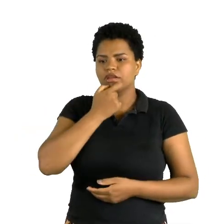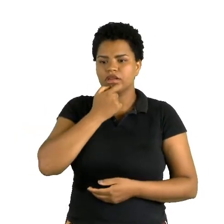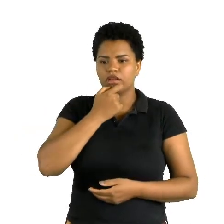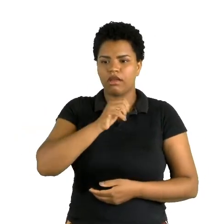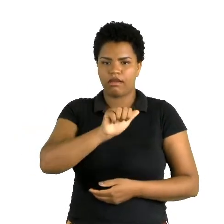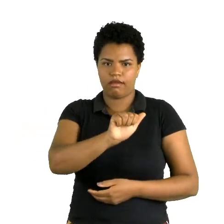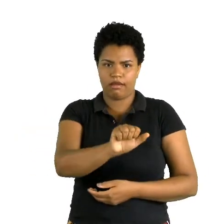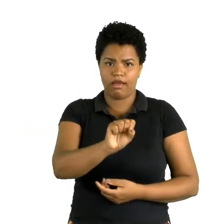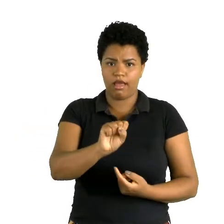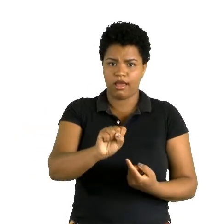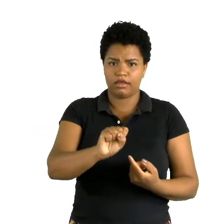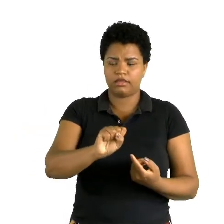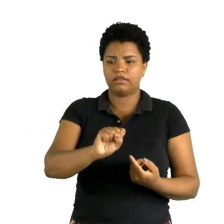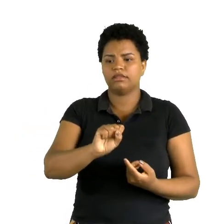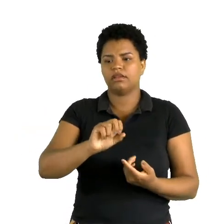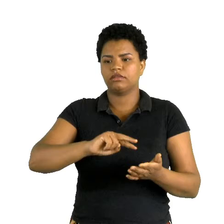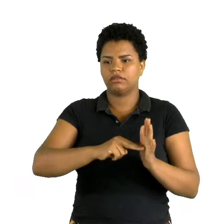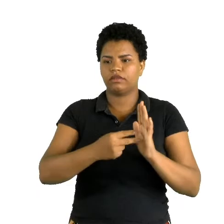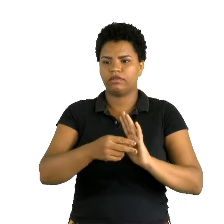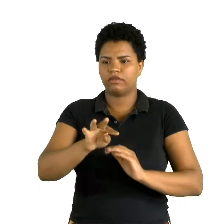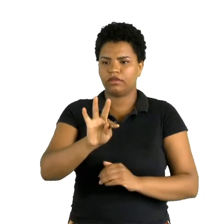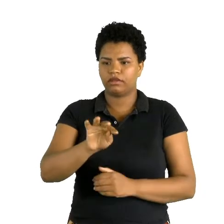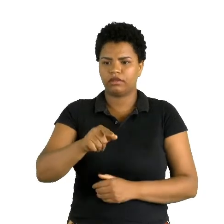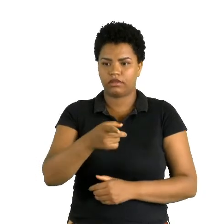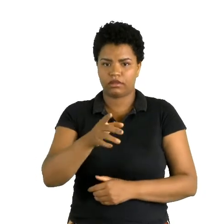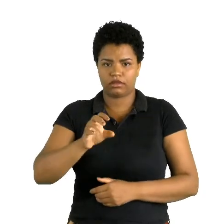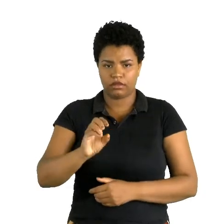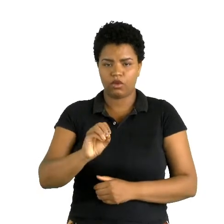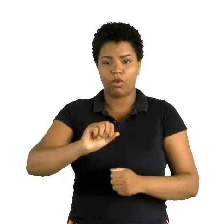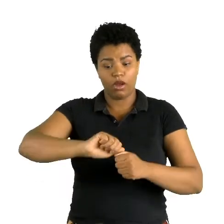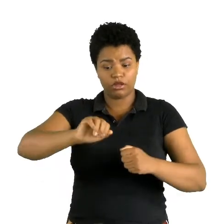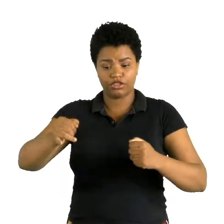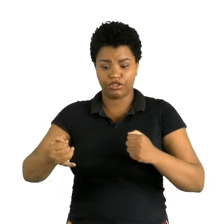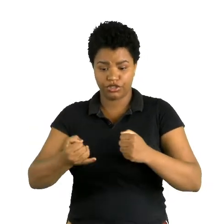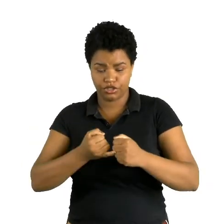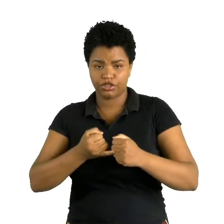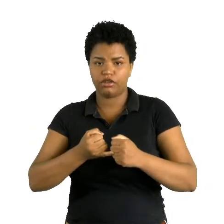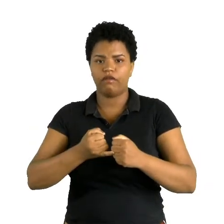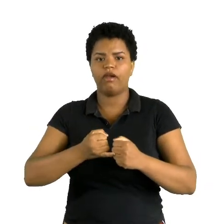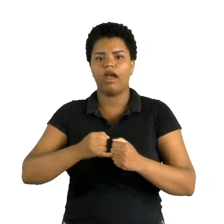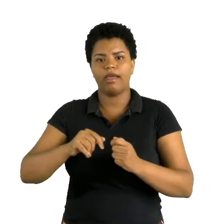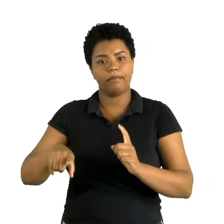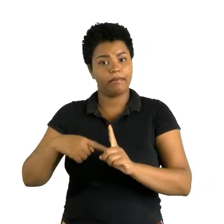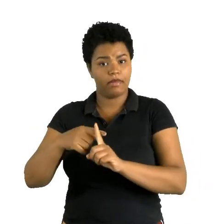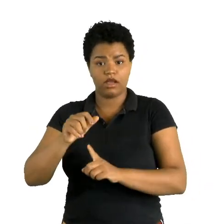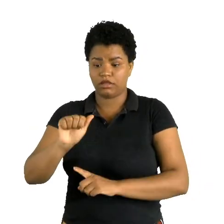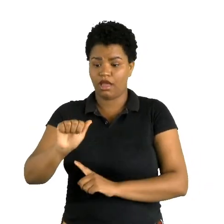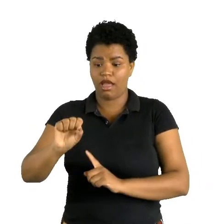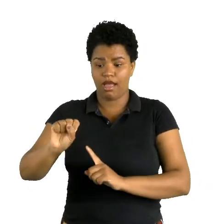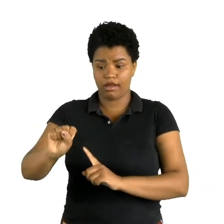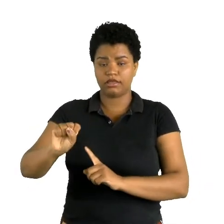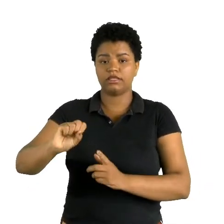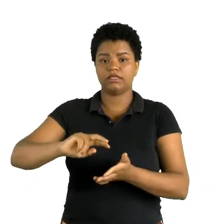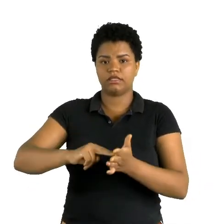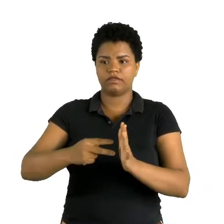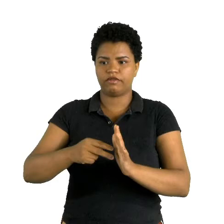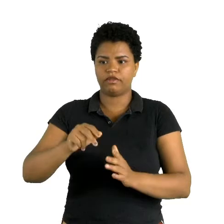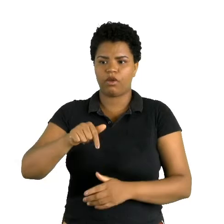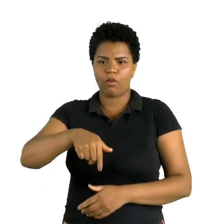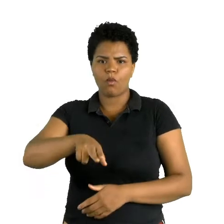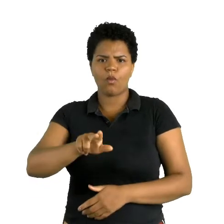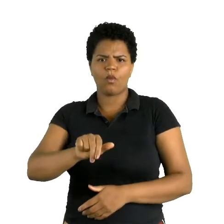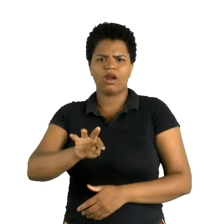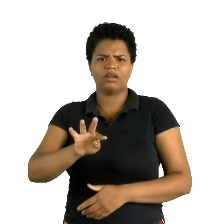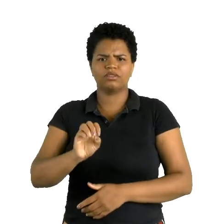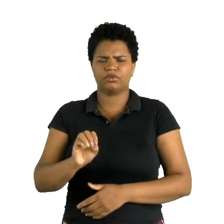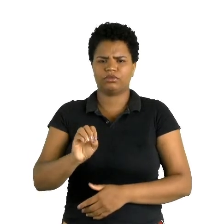seria tão, e aí vem o adjetivo, e o outro has, que seria o quanto. E aí você vem, ai professora, mas vai confundir,